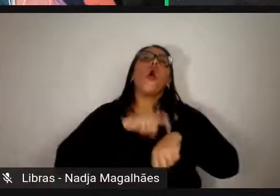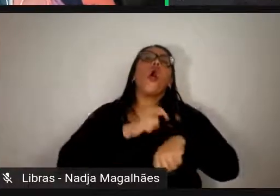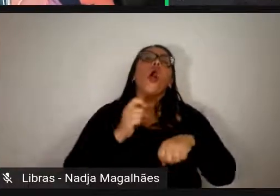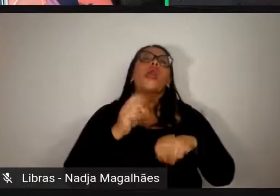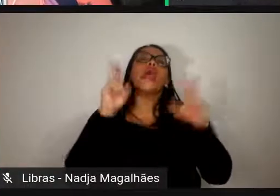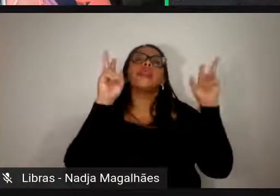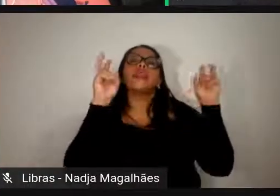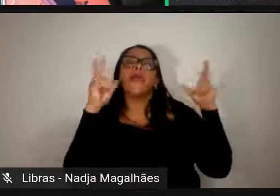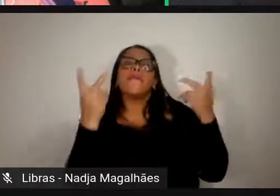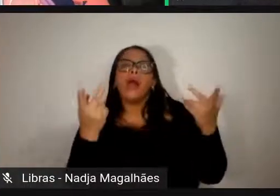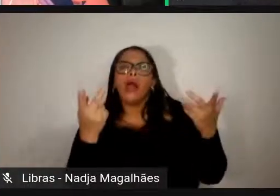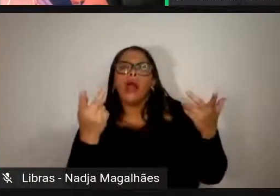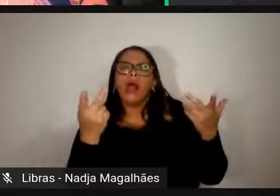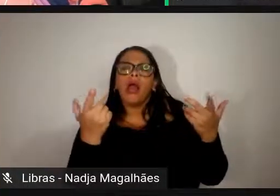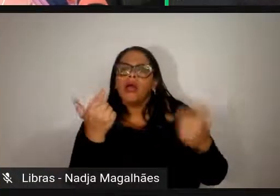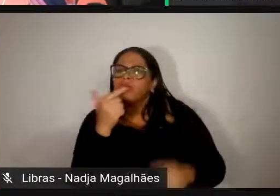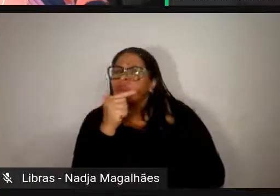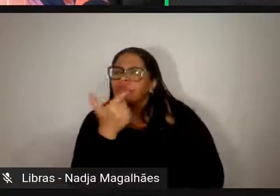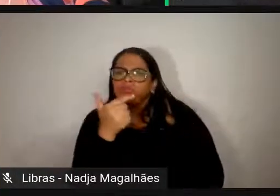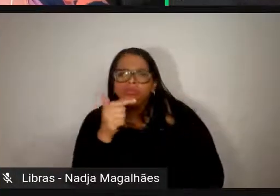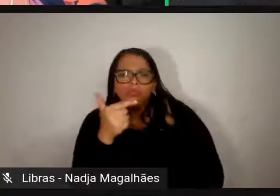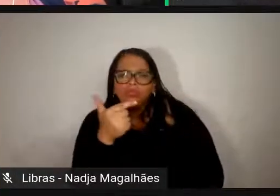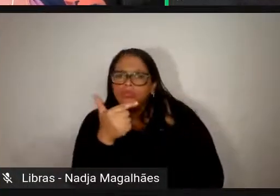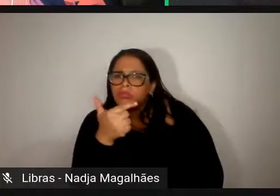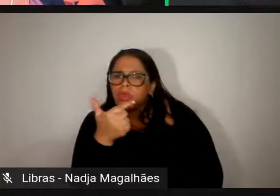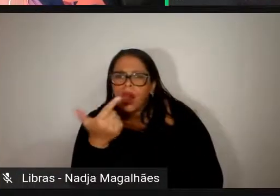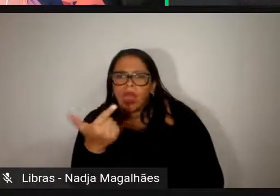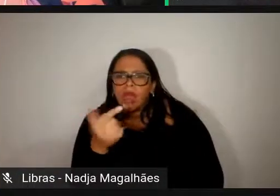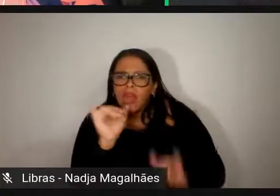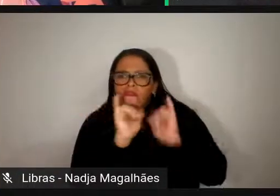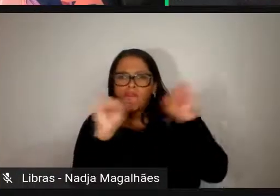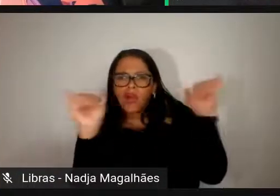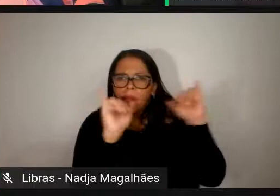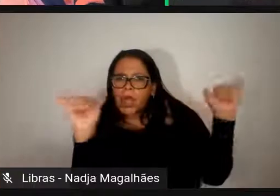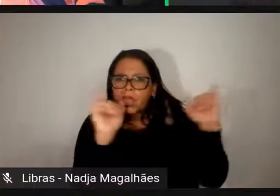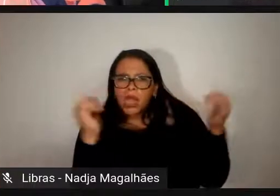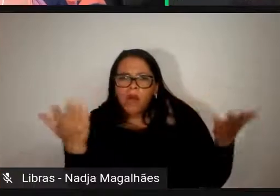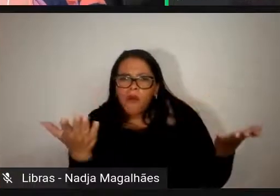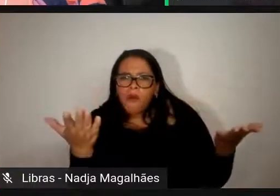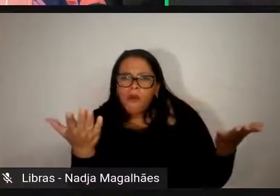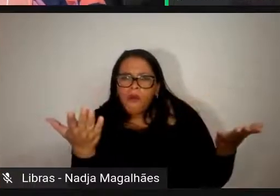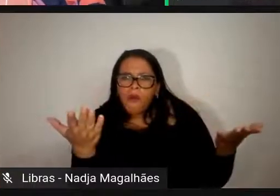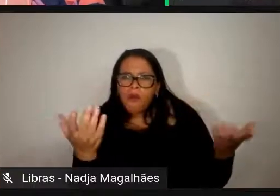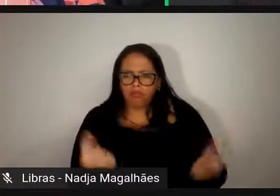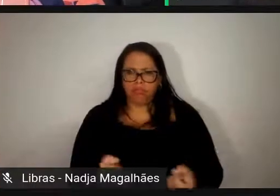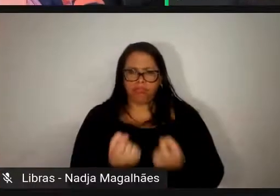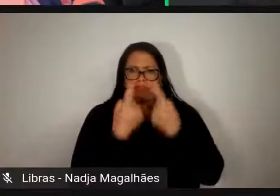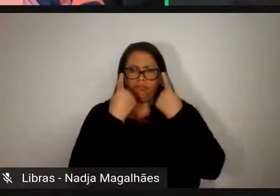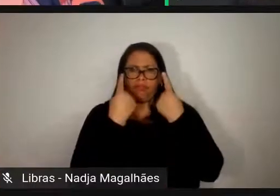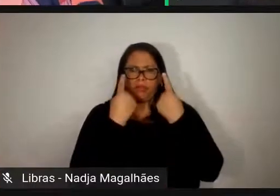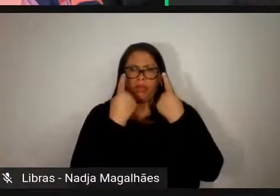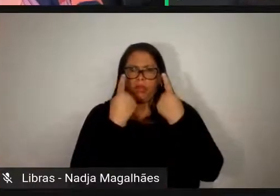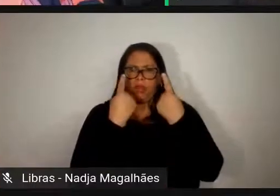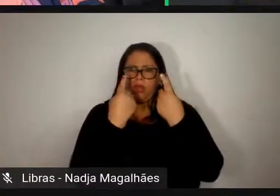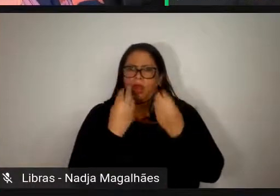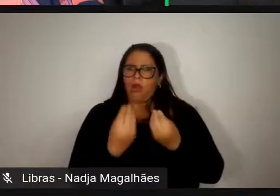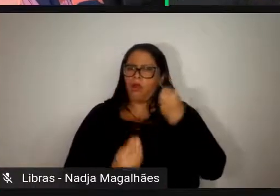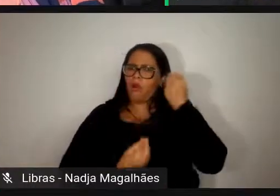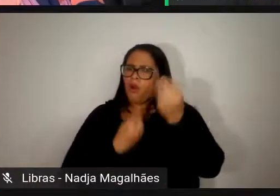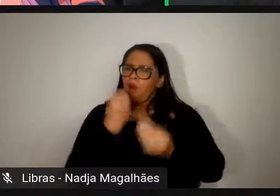Praticamente a metade dos parlamentos não oferece essa informação para o público. E isso me chamou demais a atenção,